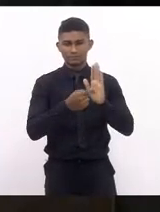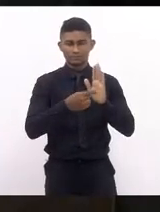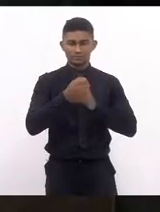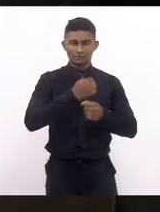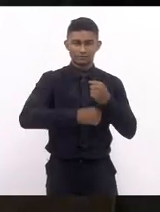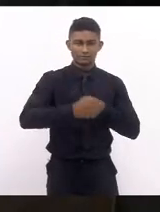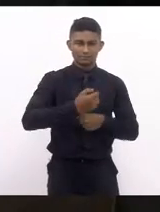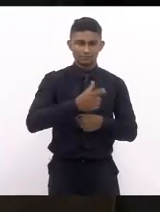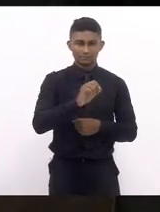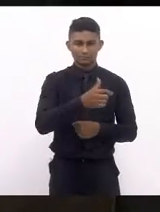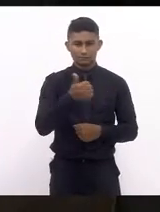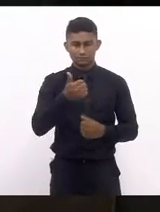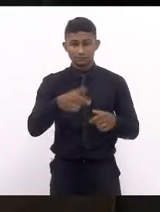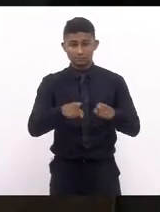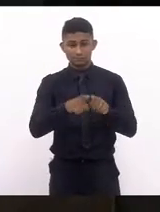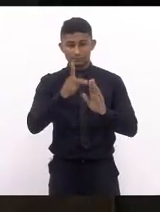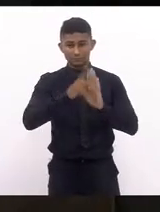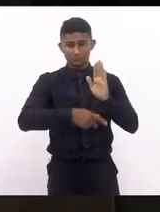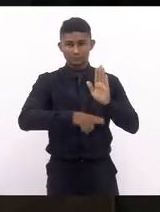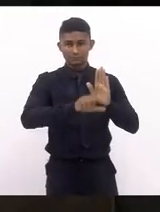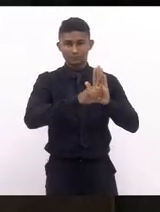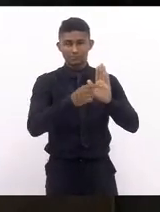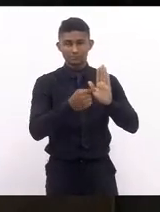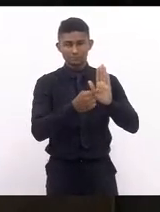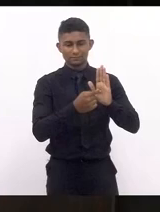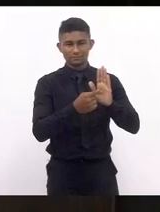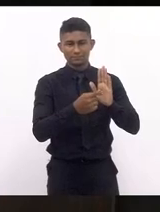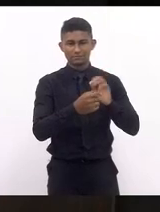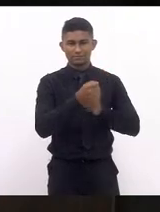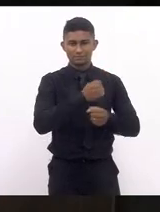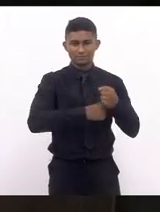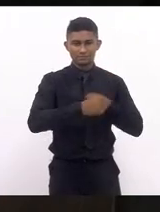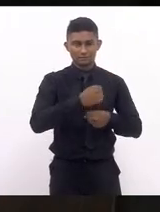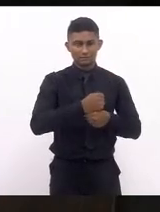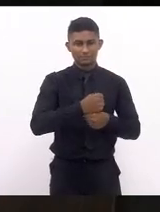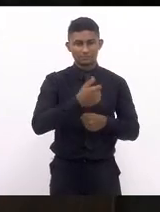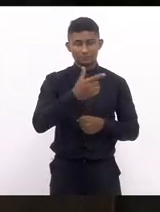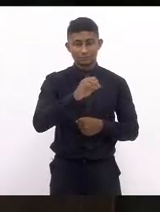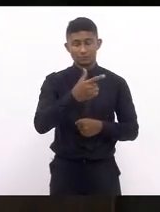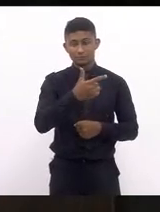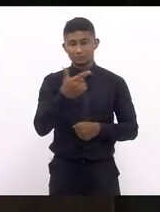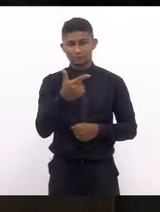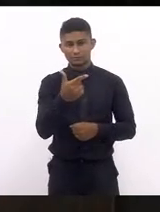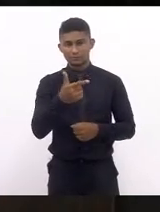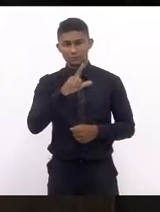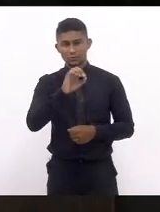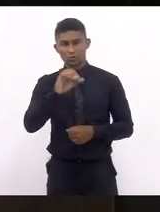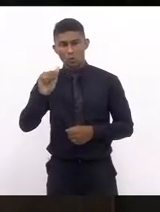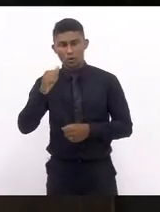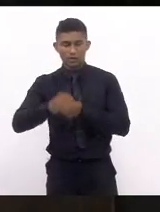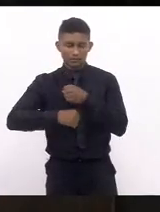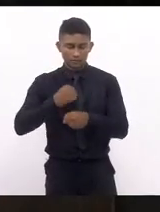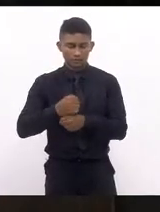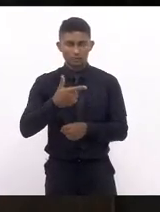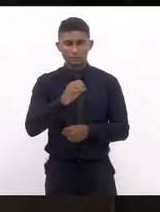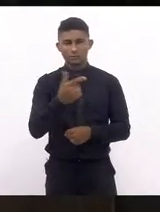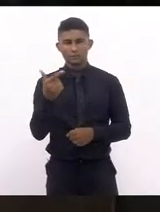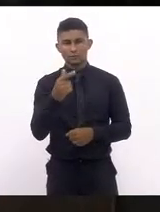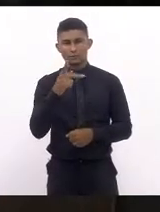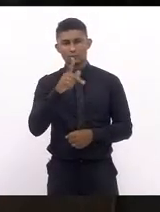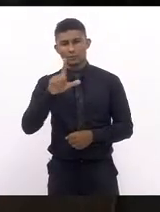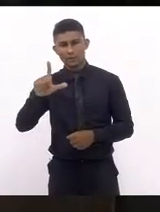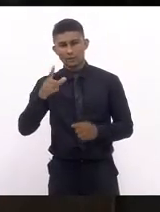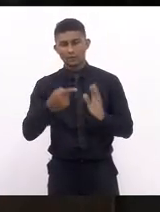852/2018 um e do projeto de lei orçamentária anual para o exercício 2022 Lola 2022b